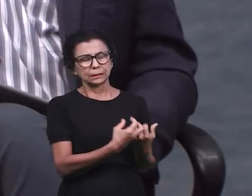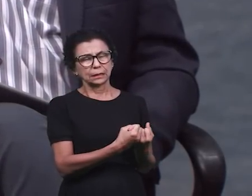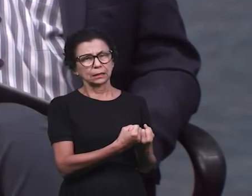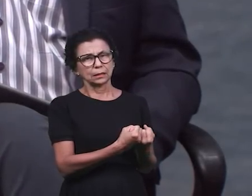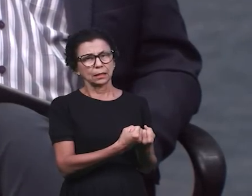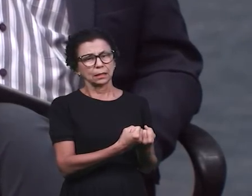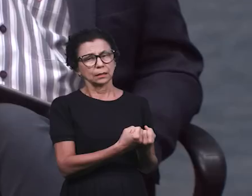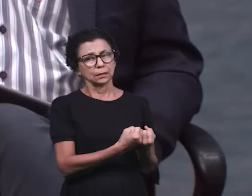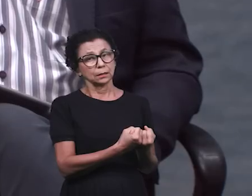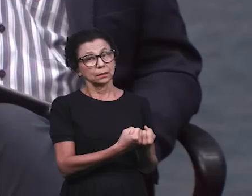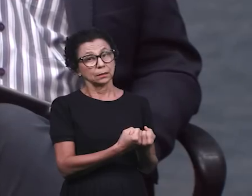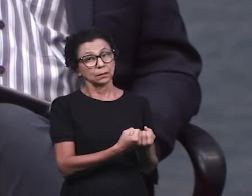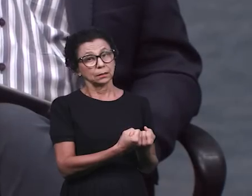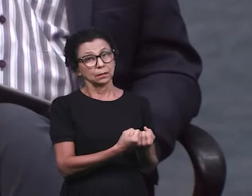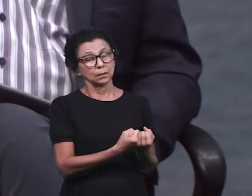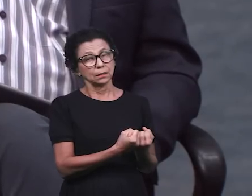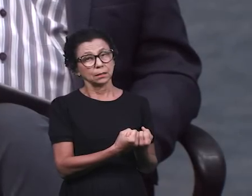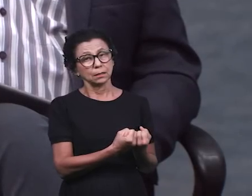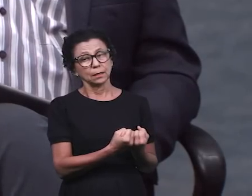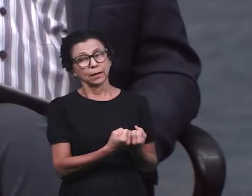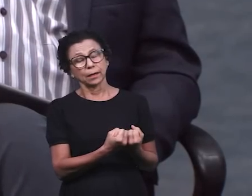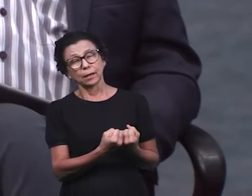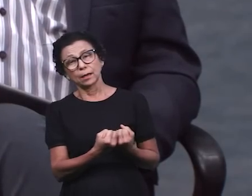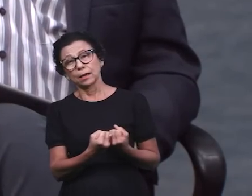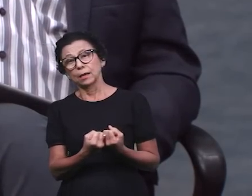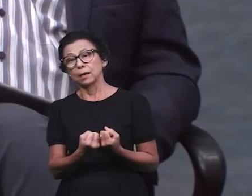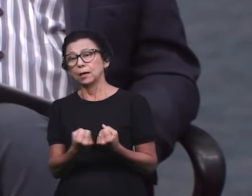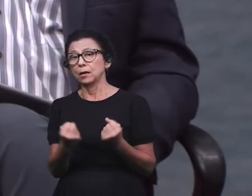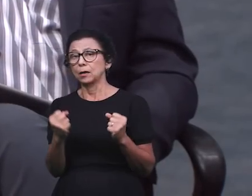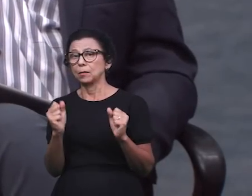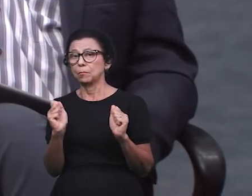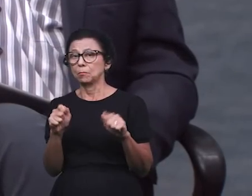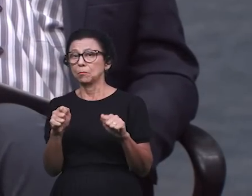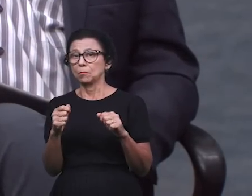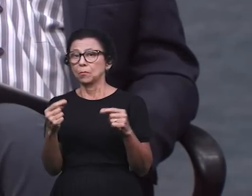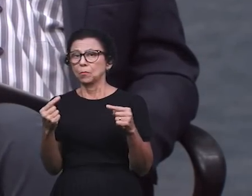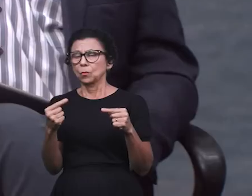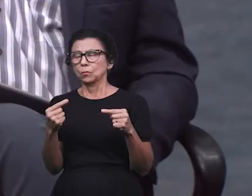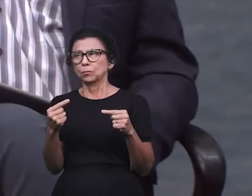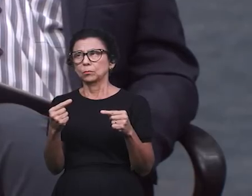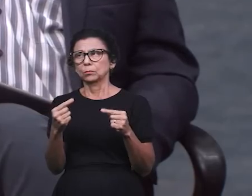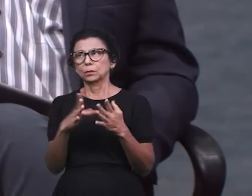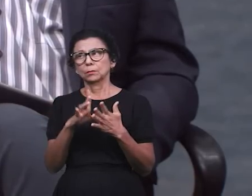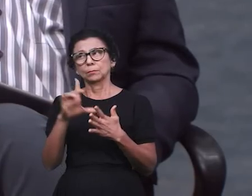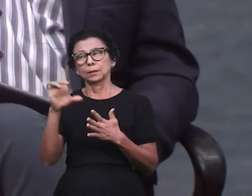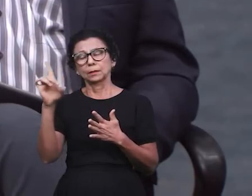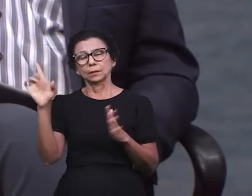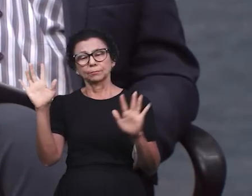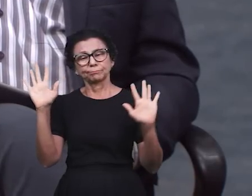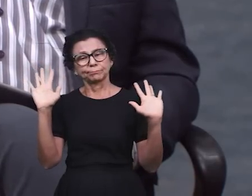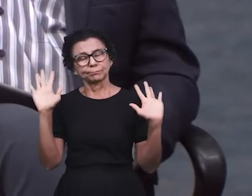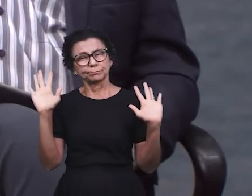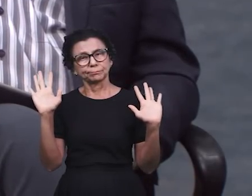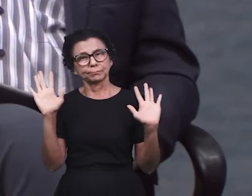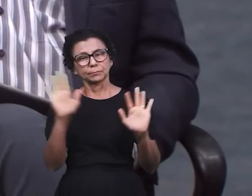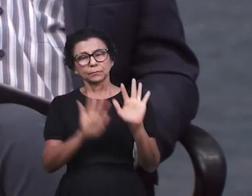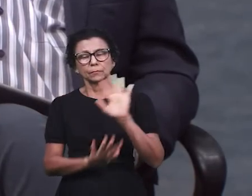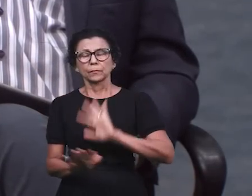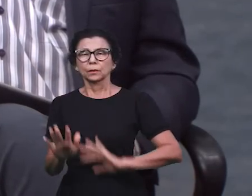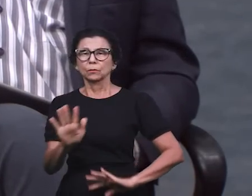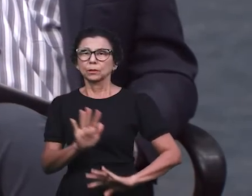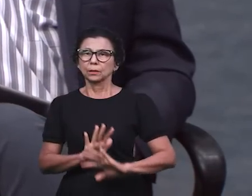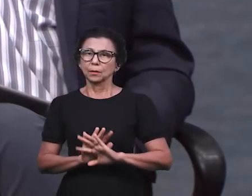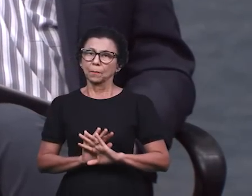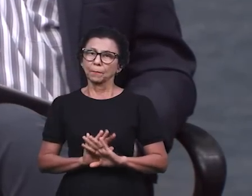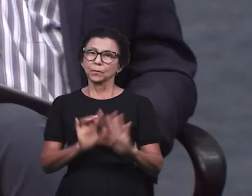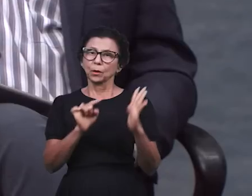dando um passo numa direção de algo que fere a palavra. É um risco que existe. E aí é que eu faço